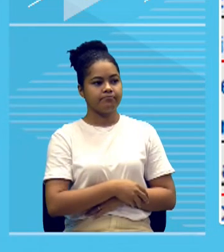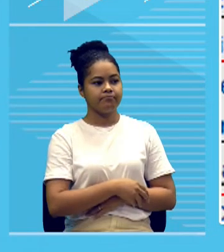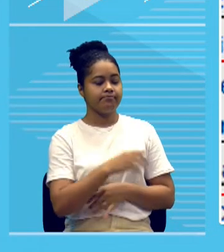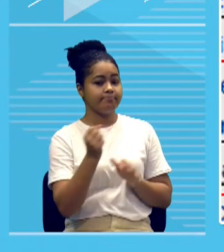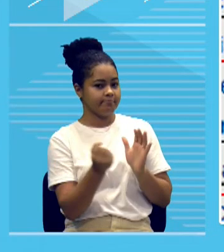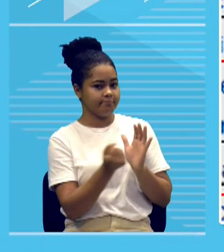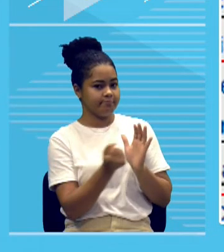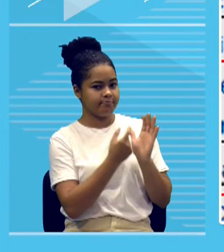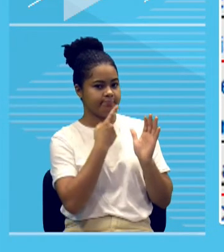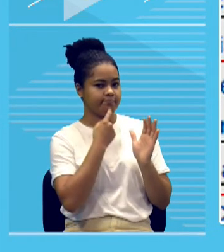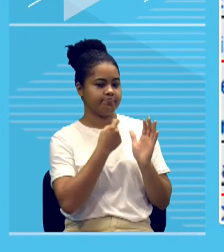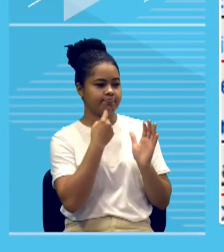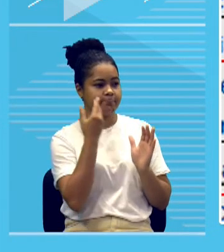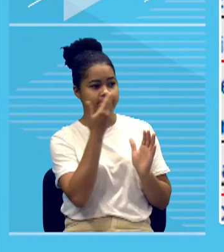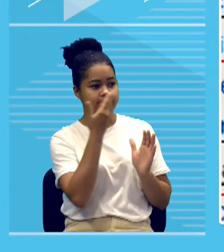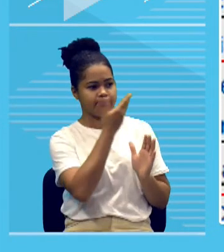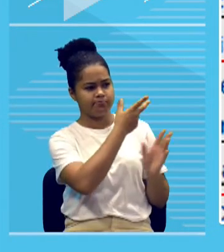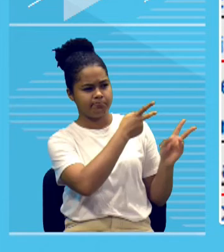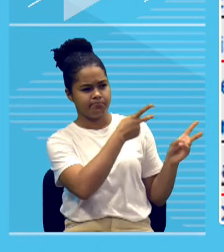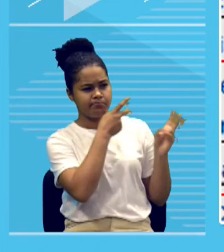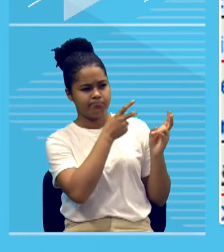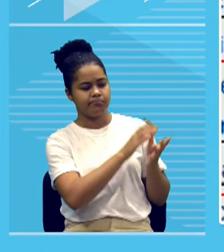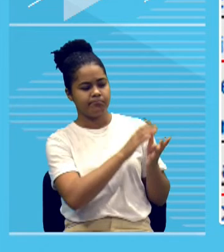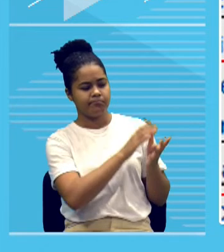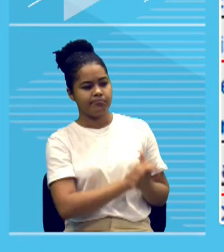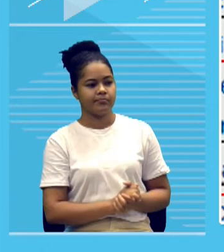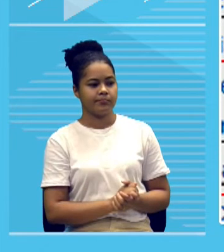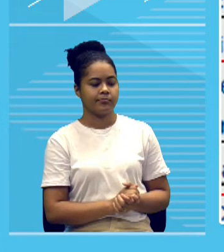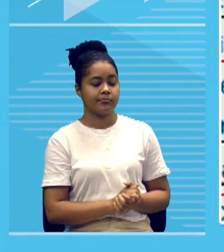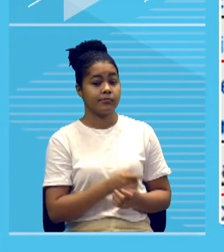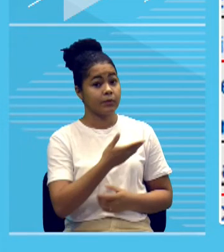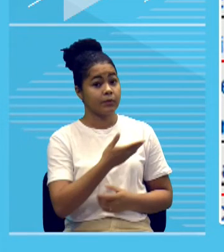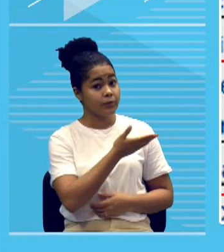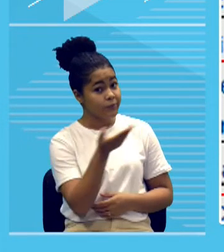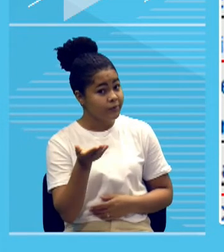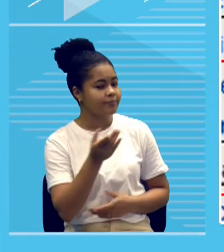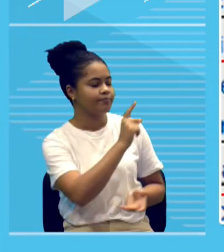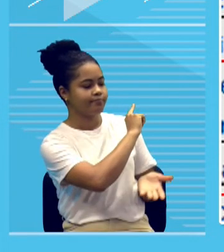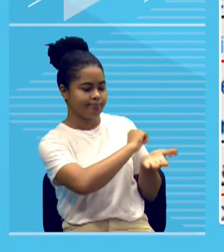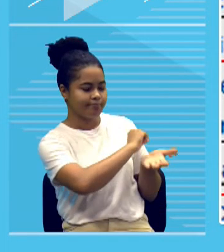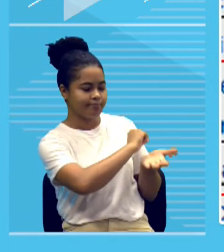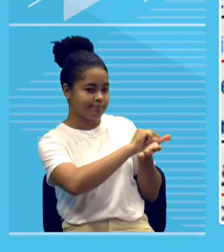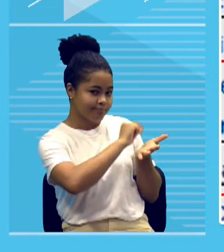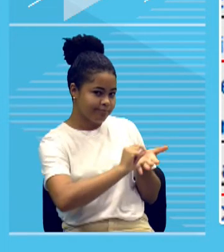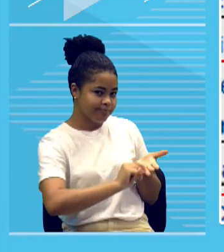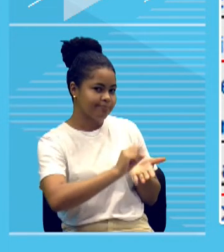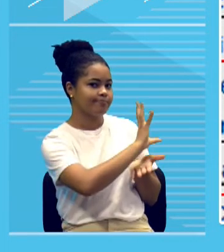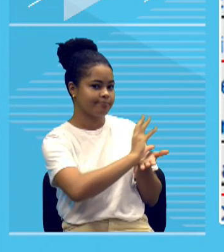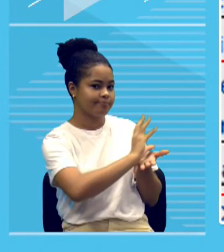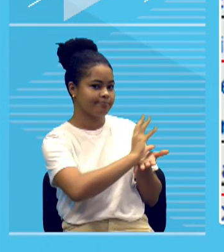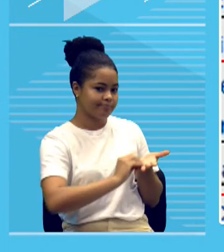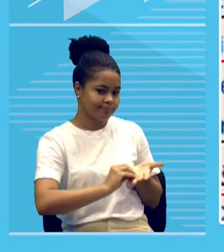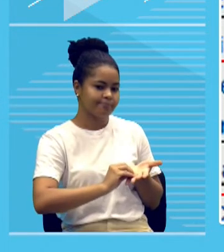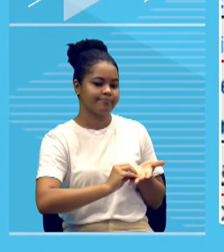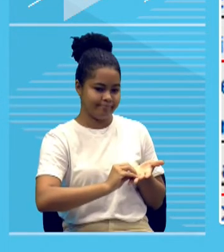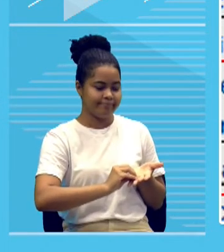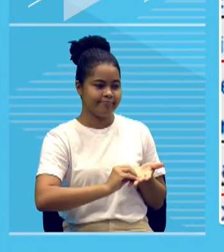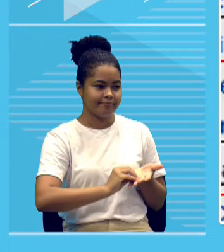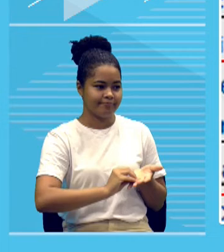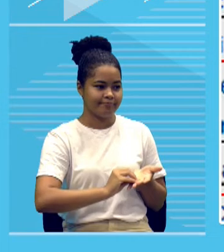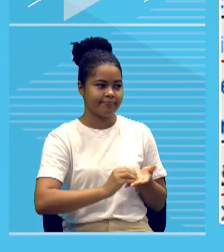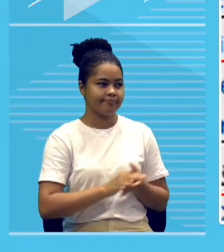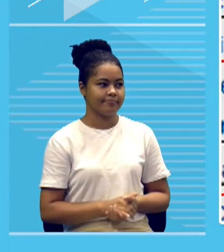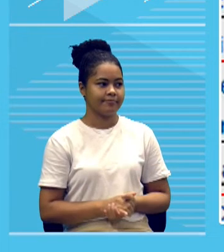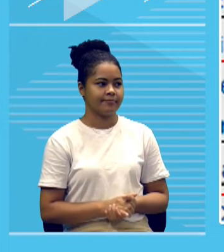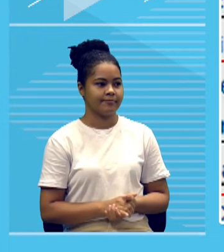e pronto ficou bonitinho hein meus filhos agora vou anotar o que galera as desvantagens rapaz só tem oito minutos